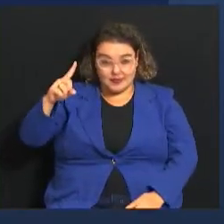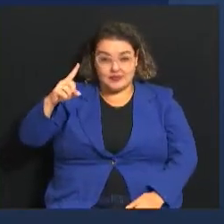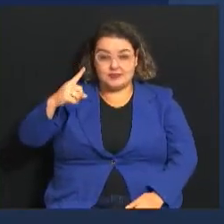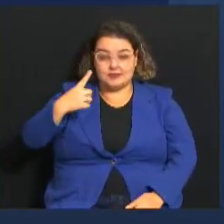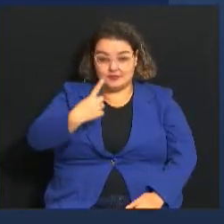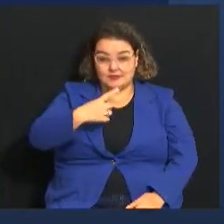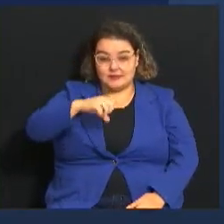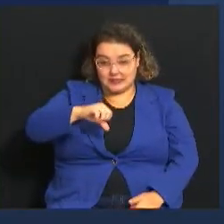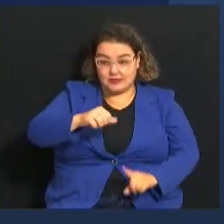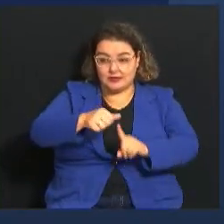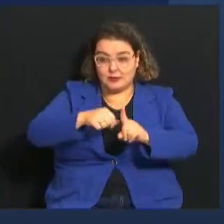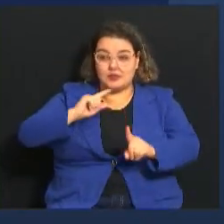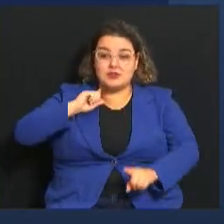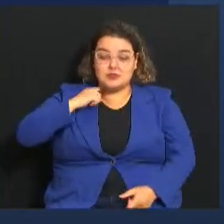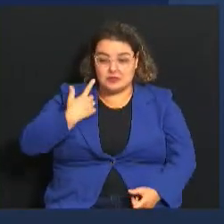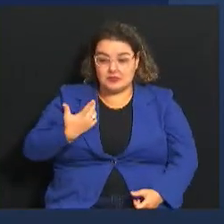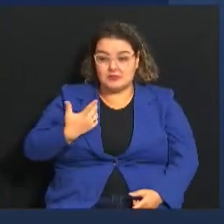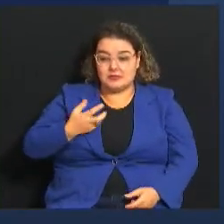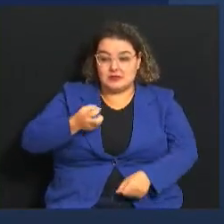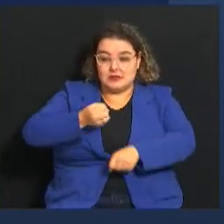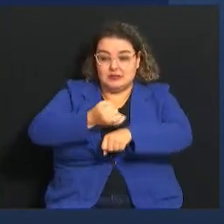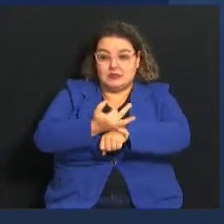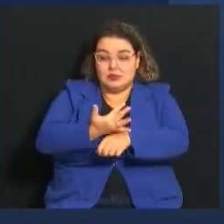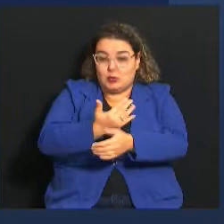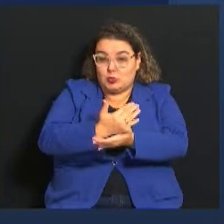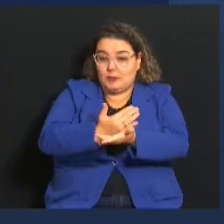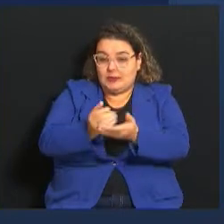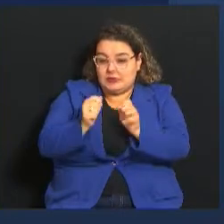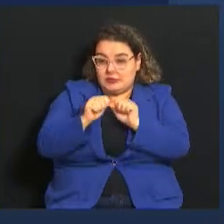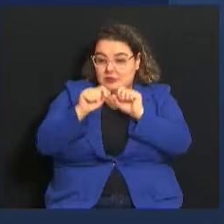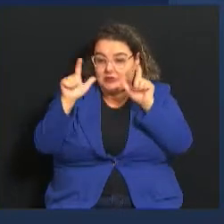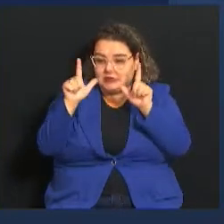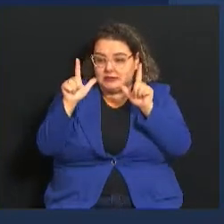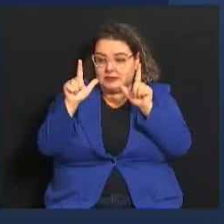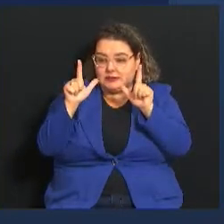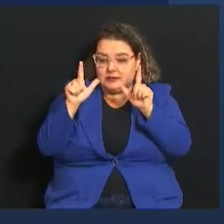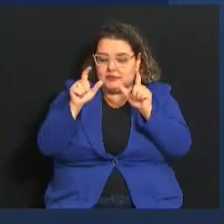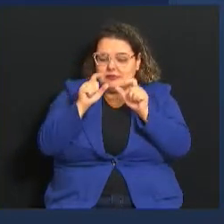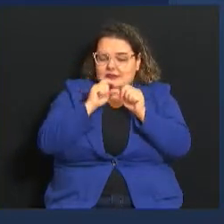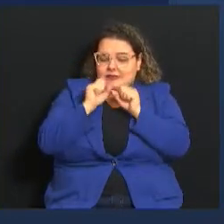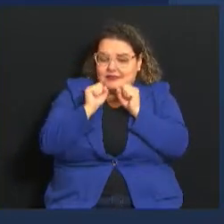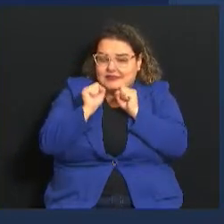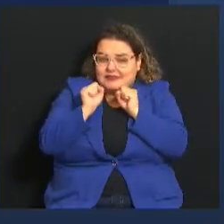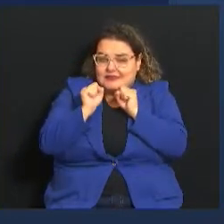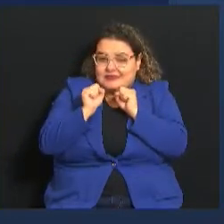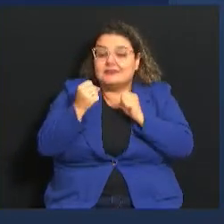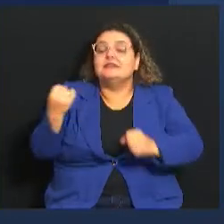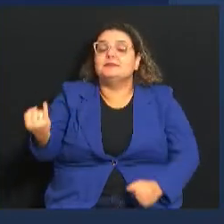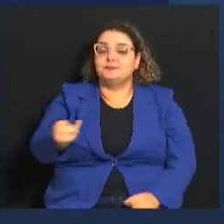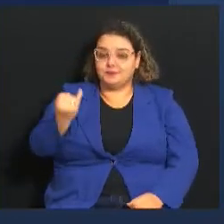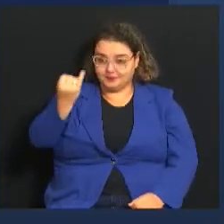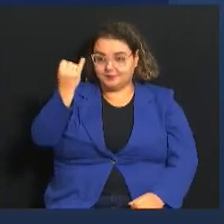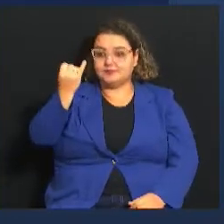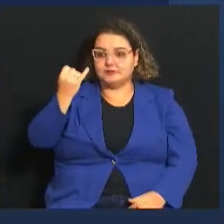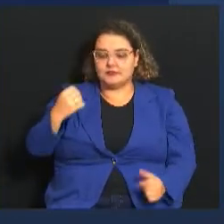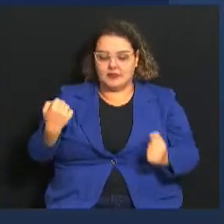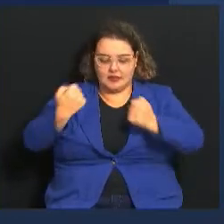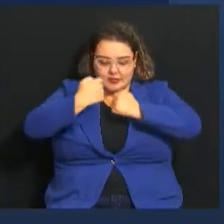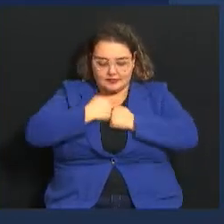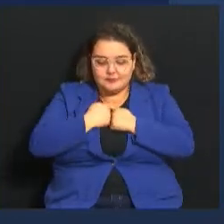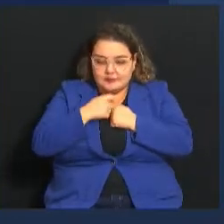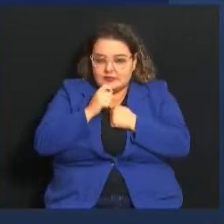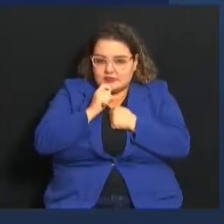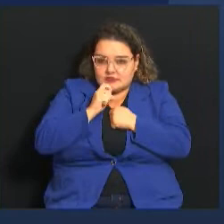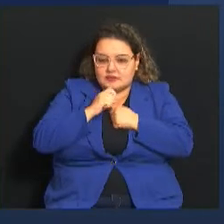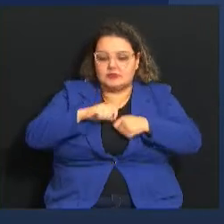graus, então pela madrugada, início de manhã, é este frio, então é importante, né, ter aquele casaco, aquele armário,